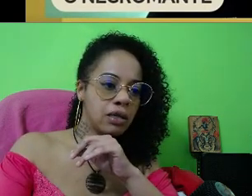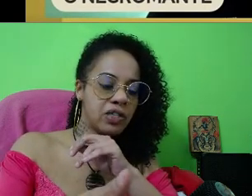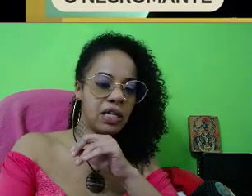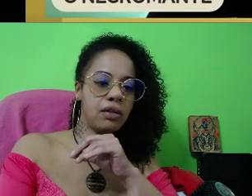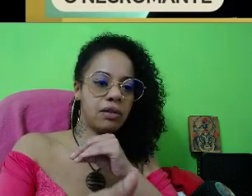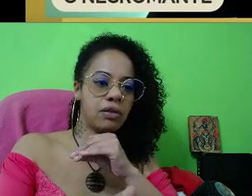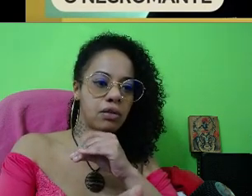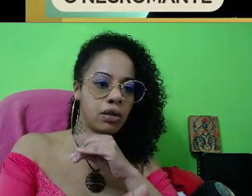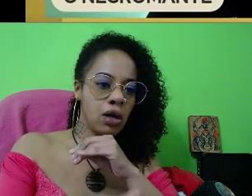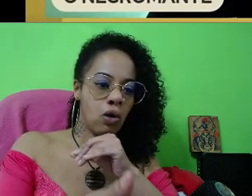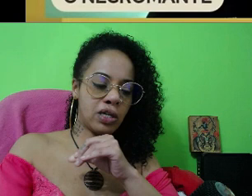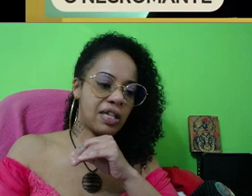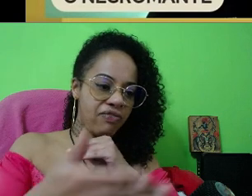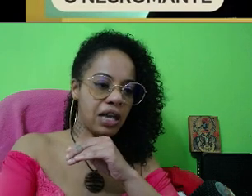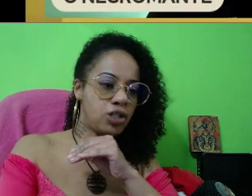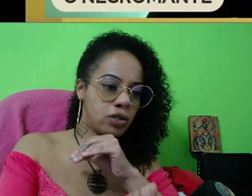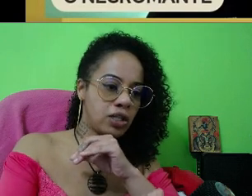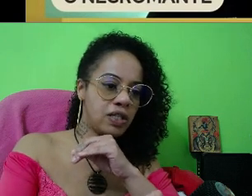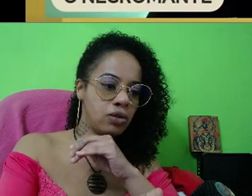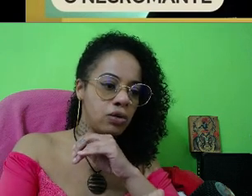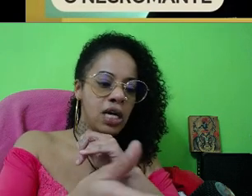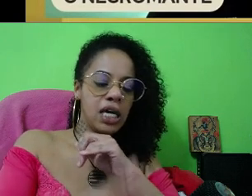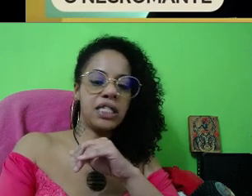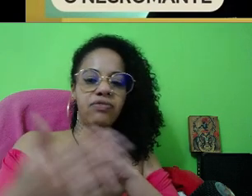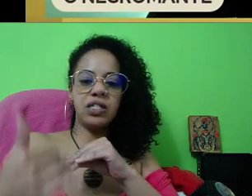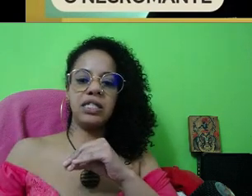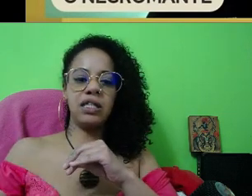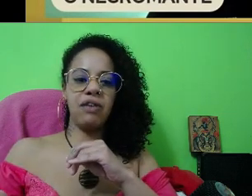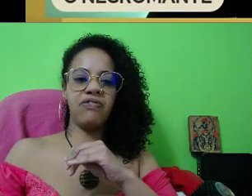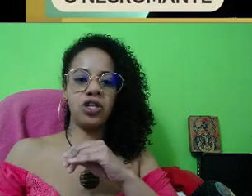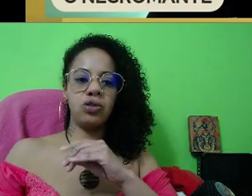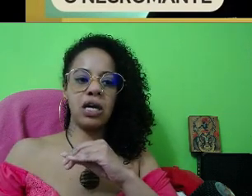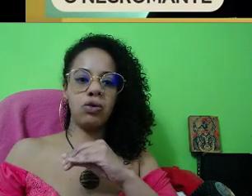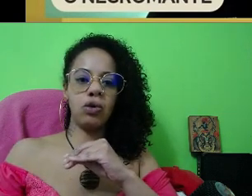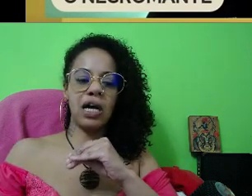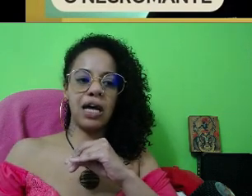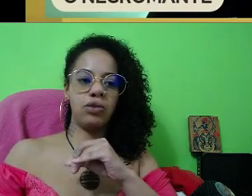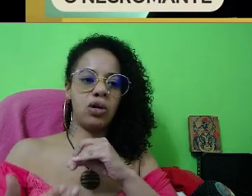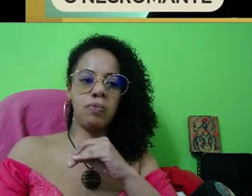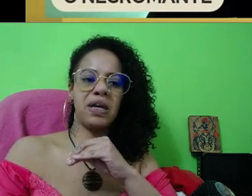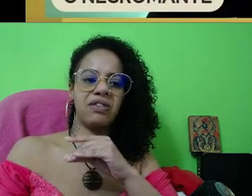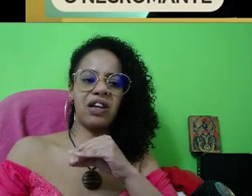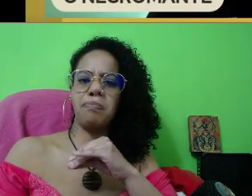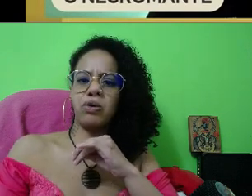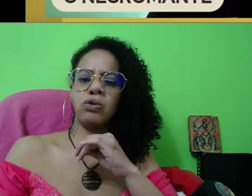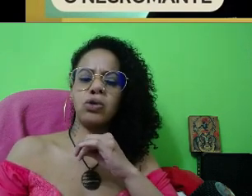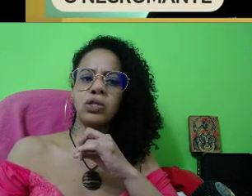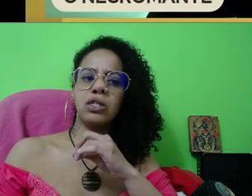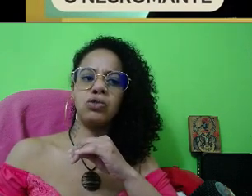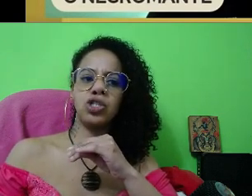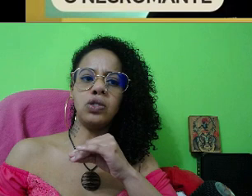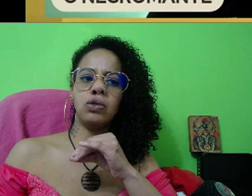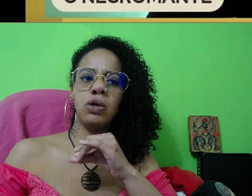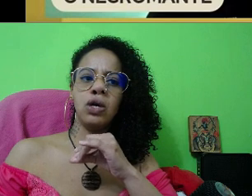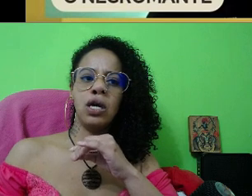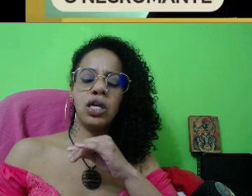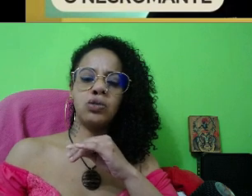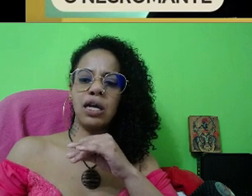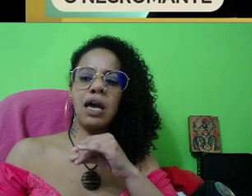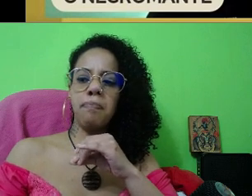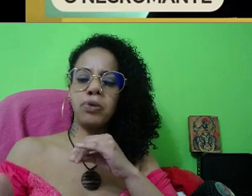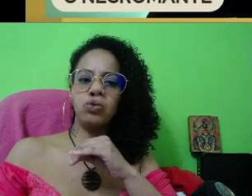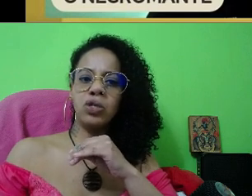você o que você fala de torcido e se você se defende do que é colocado e começa a falar meu não tô gostando disso